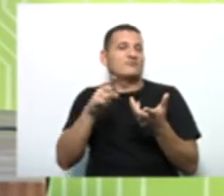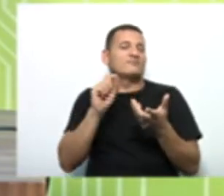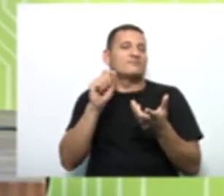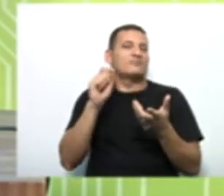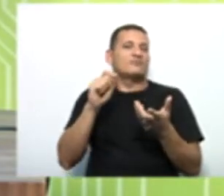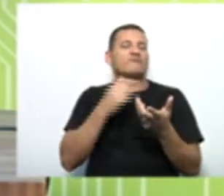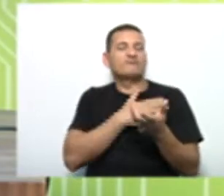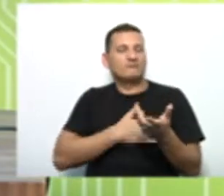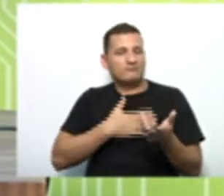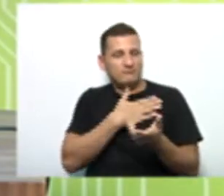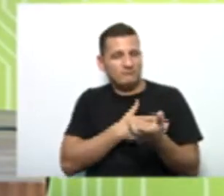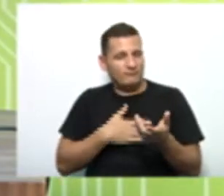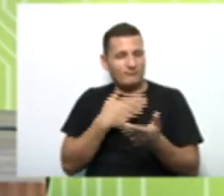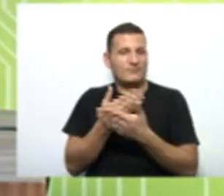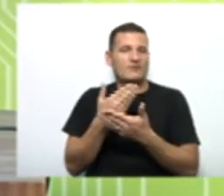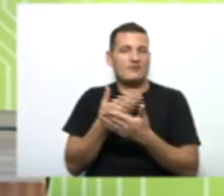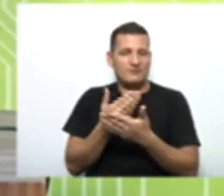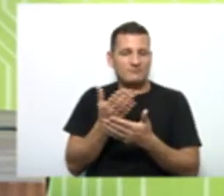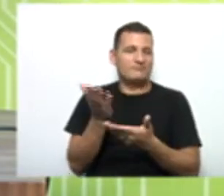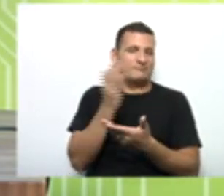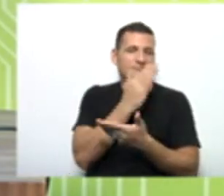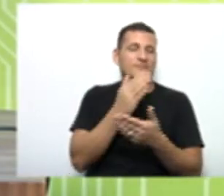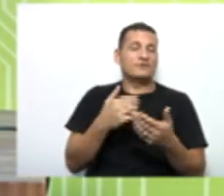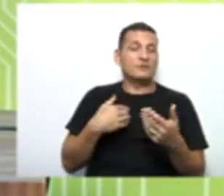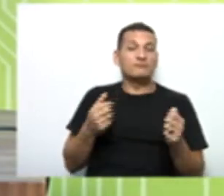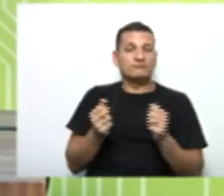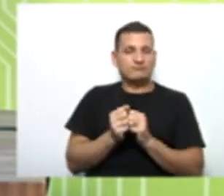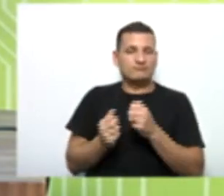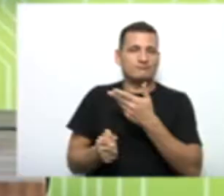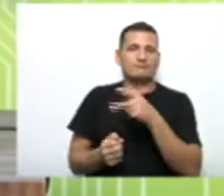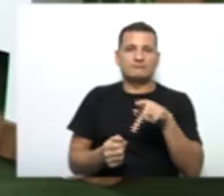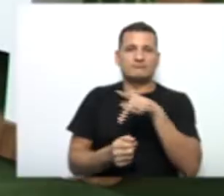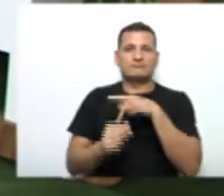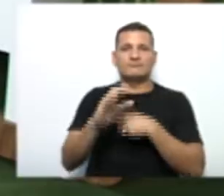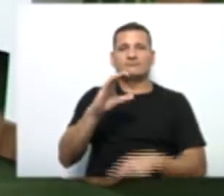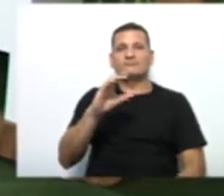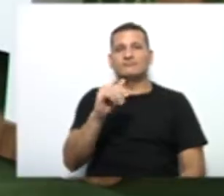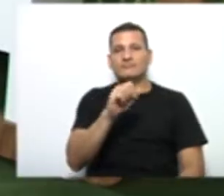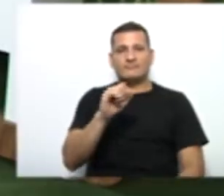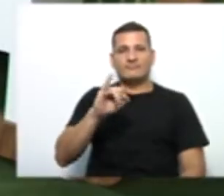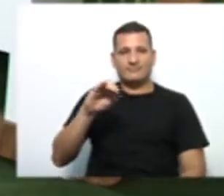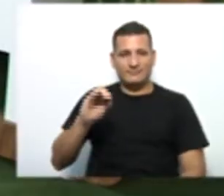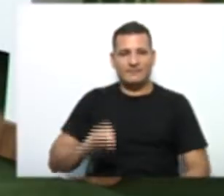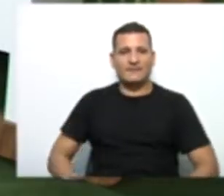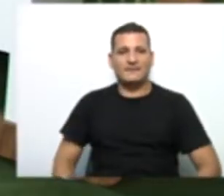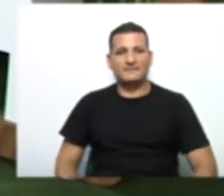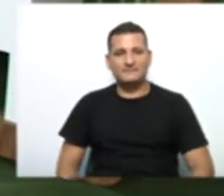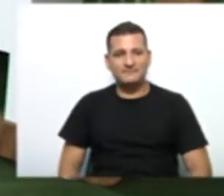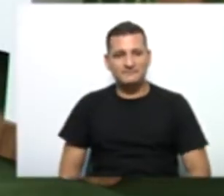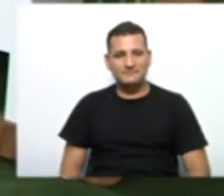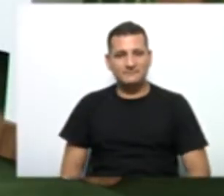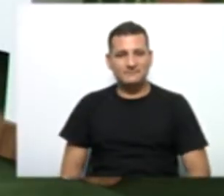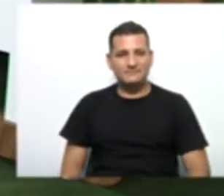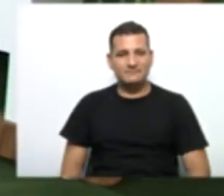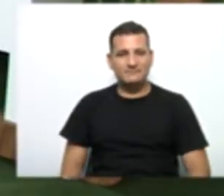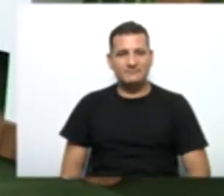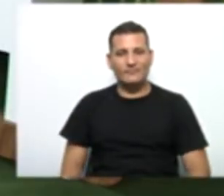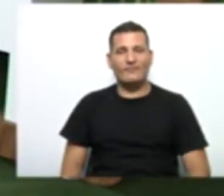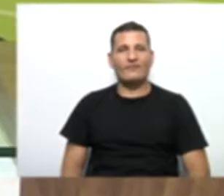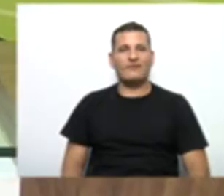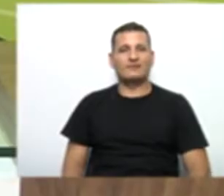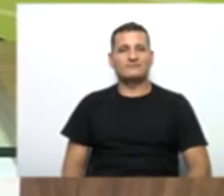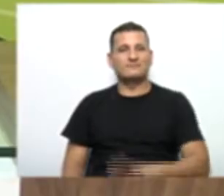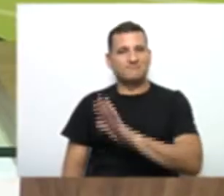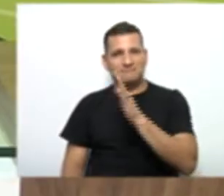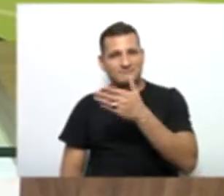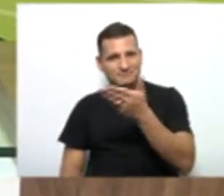encontros. Eu sou o professor Wesley Teixeira e comigo está também o professor Cássio. Professor Cássio, você pode dar sua saudação também para a turma? Olá, professor Wesley. Olá, turma.